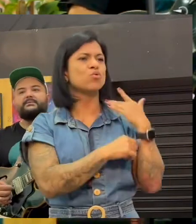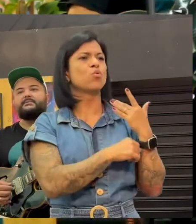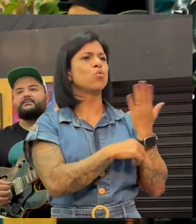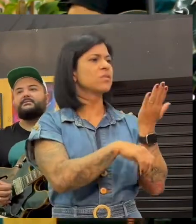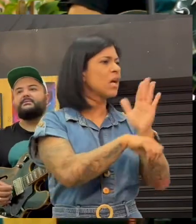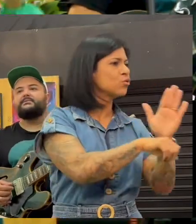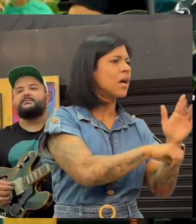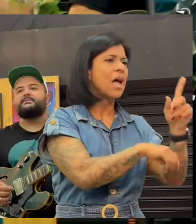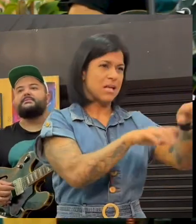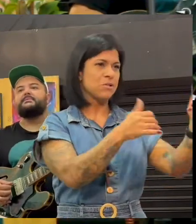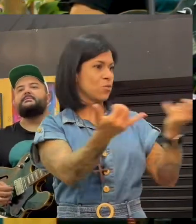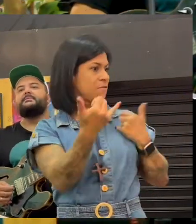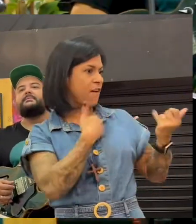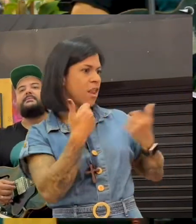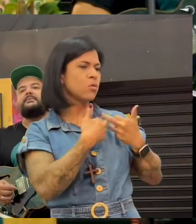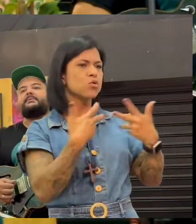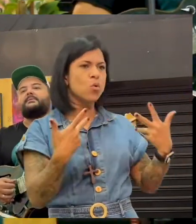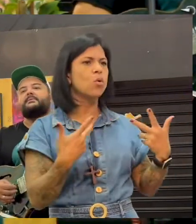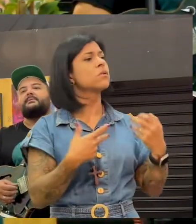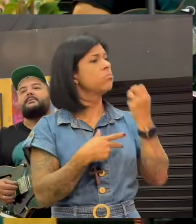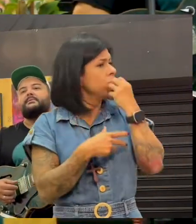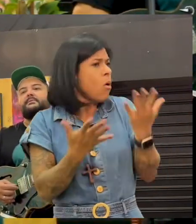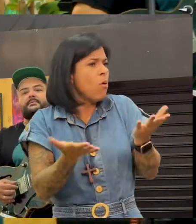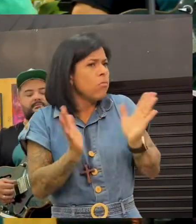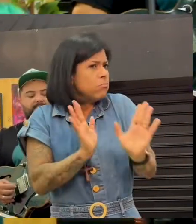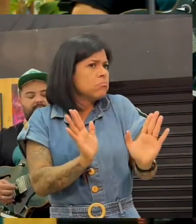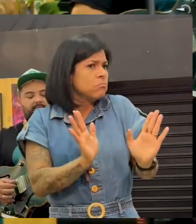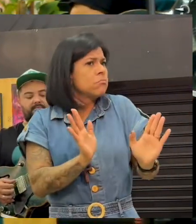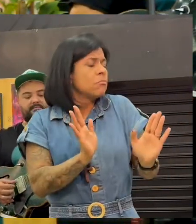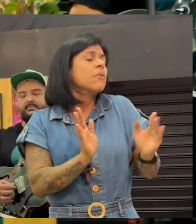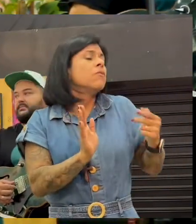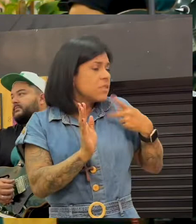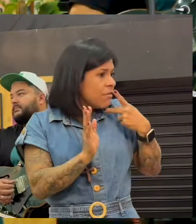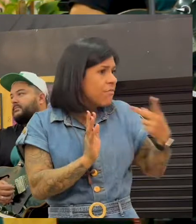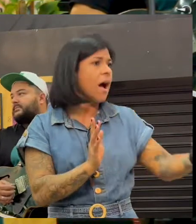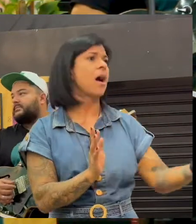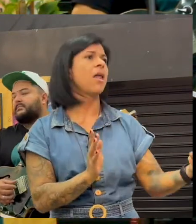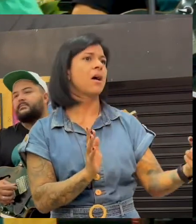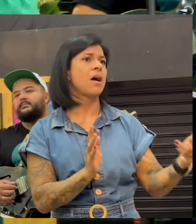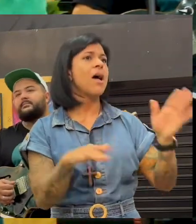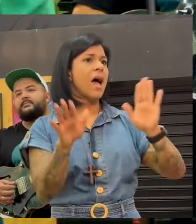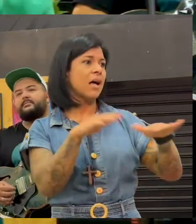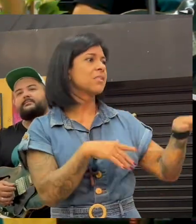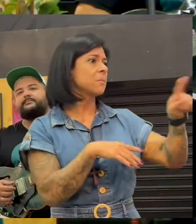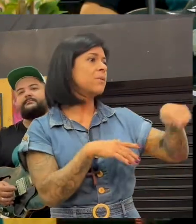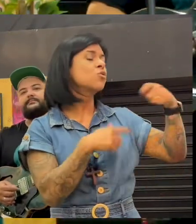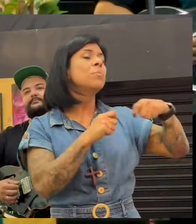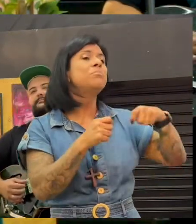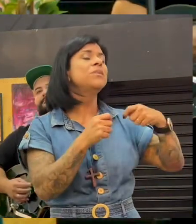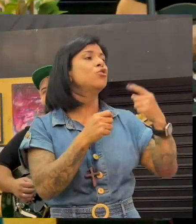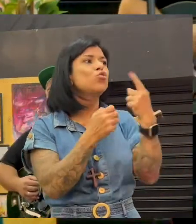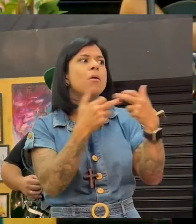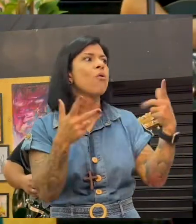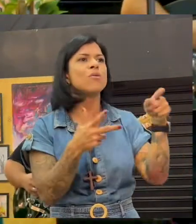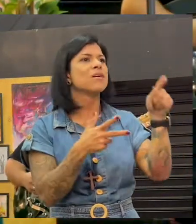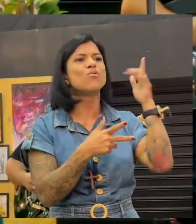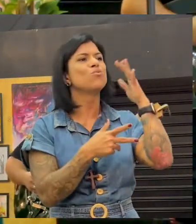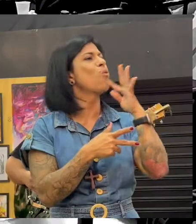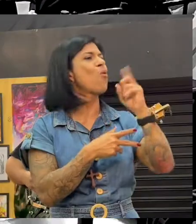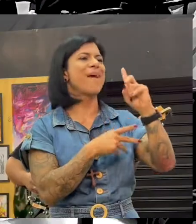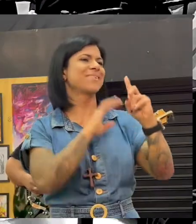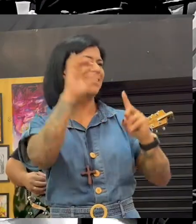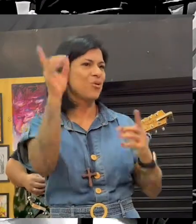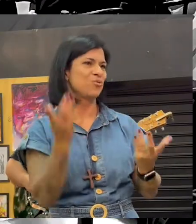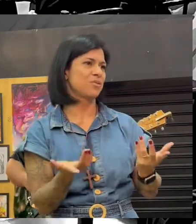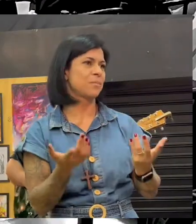o dia inteiro? Amém, glória a Deus. Você está sendo ouvido de Deus ali. Deus te usando. Você constrói